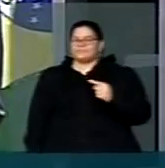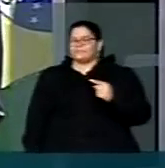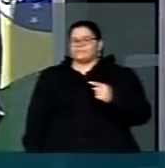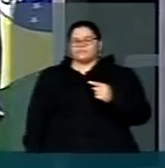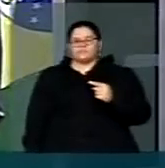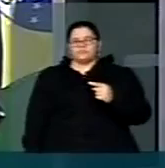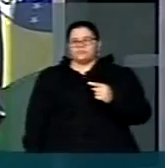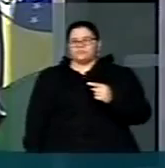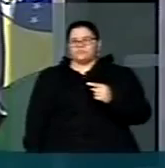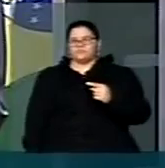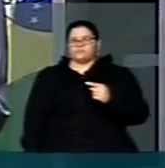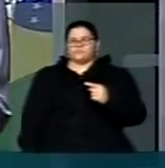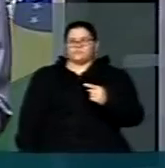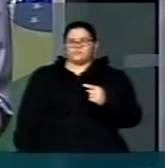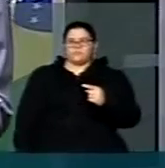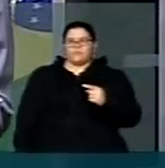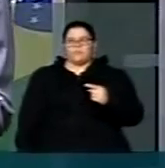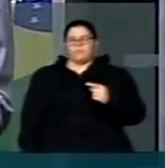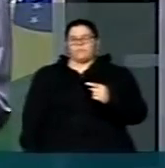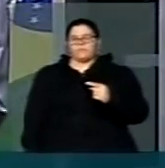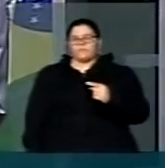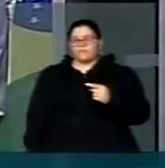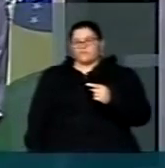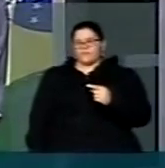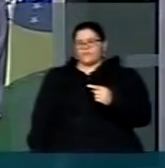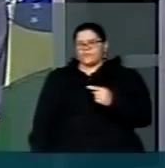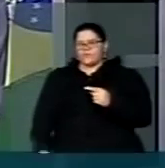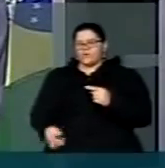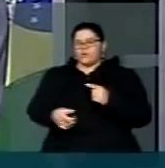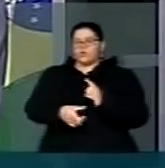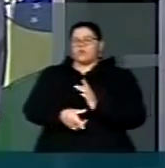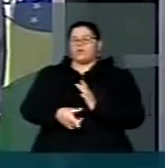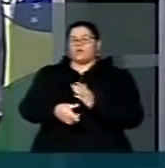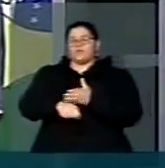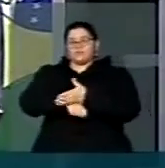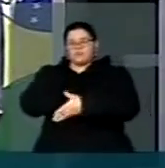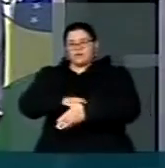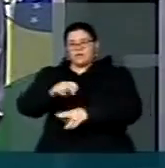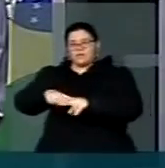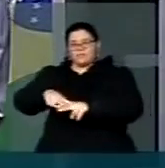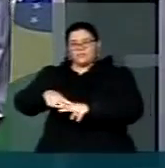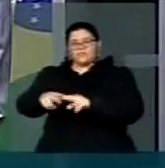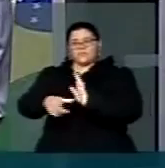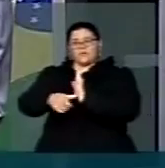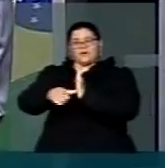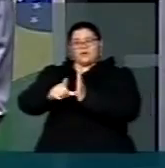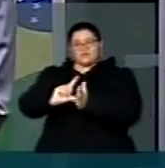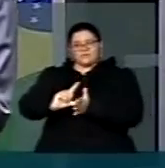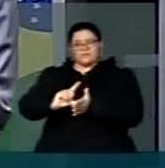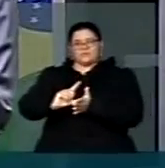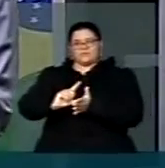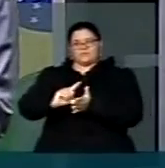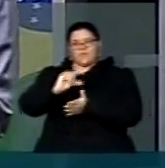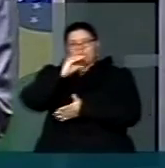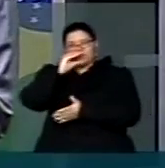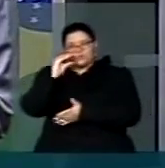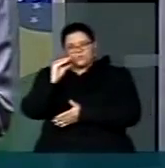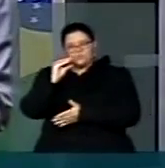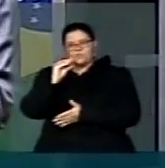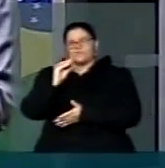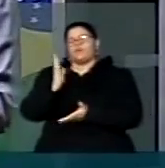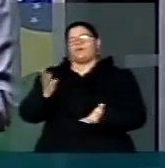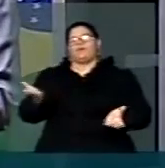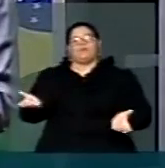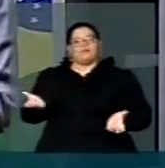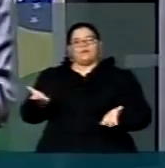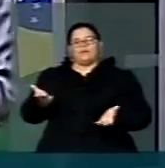índices de criminalidade infantil. Ao contrário, o ingresso antecipado no sistema penal brasileiro expõe os adolescentes